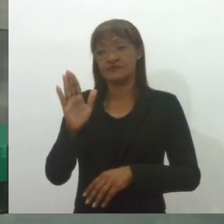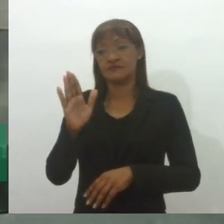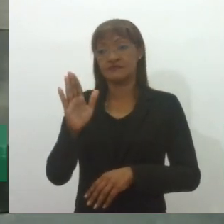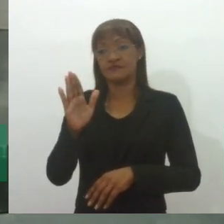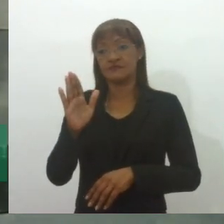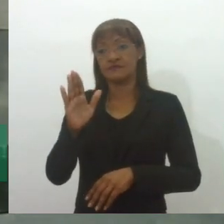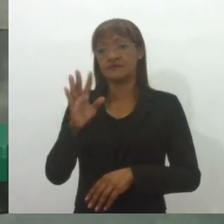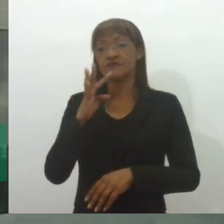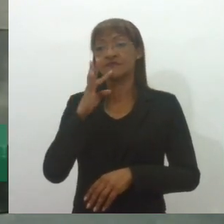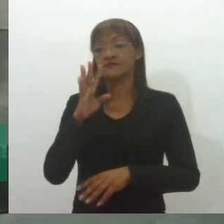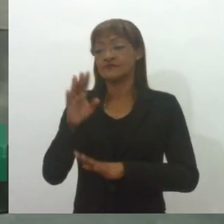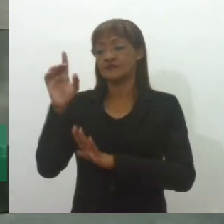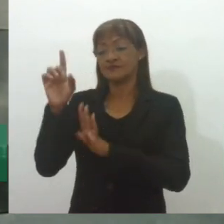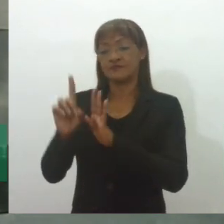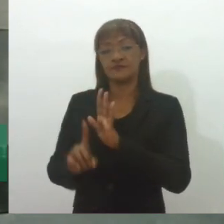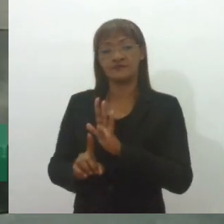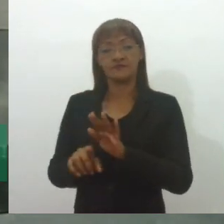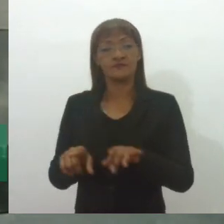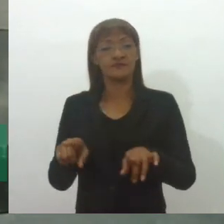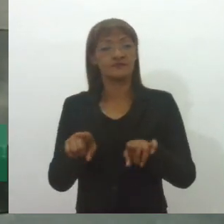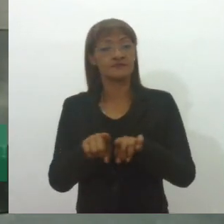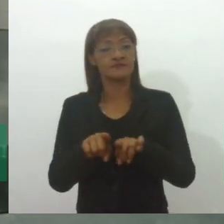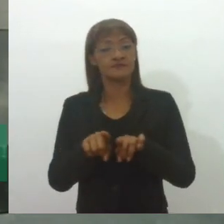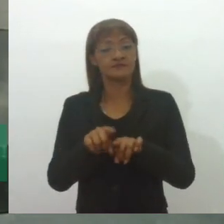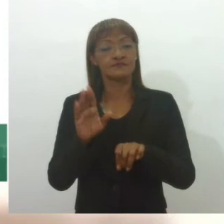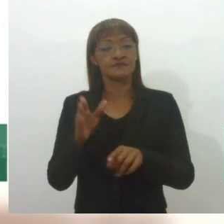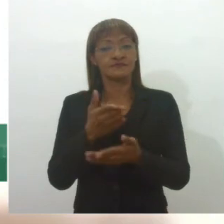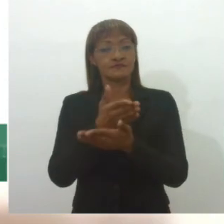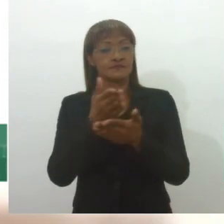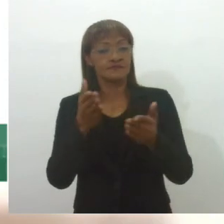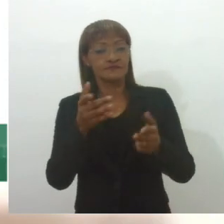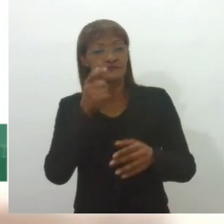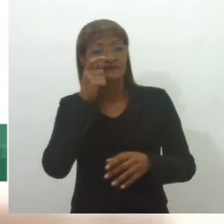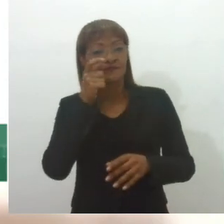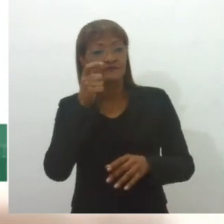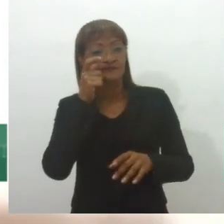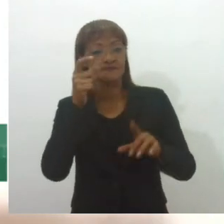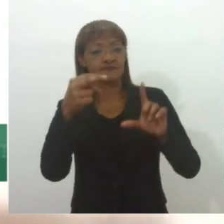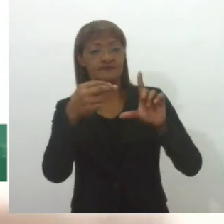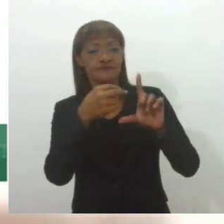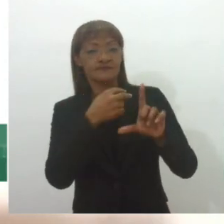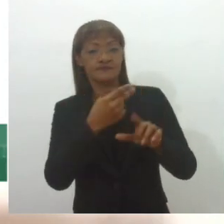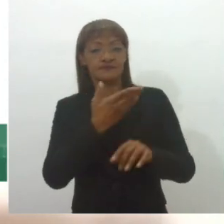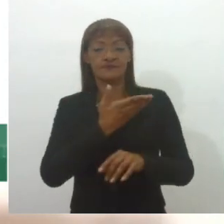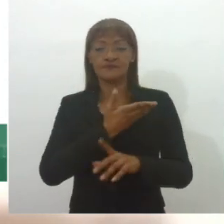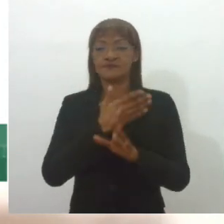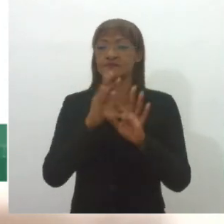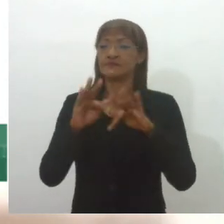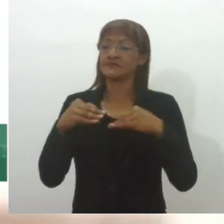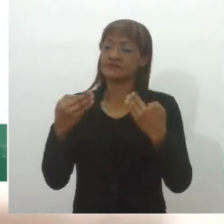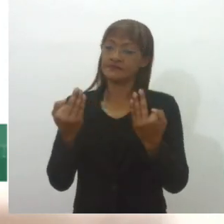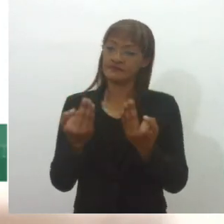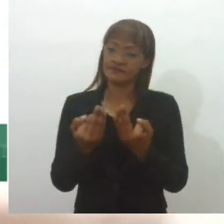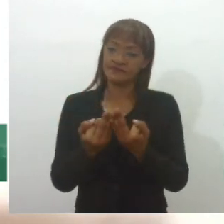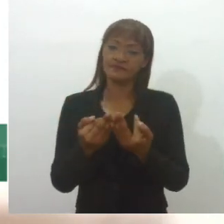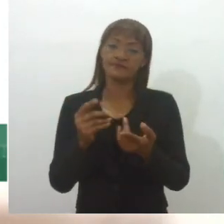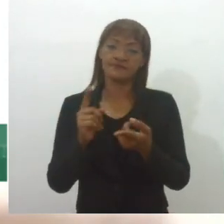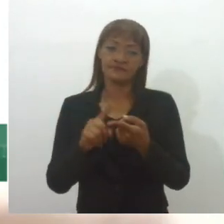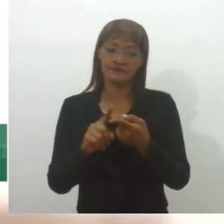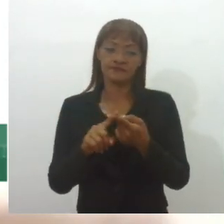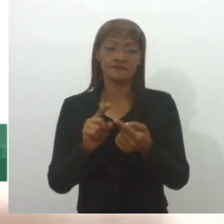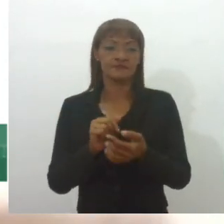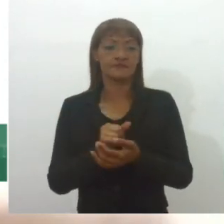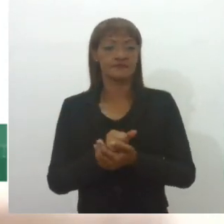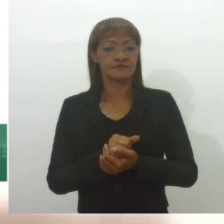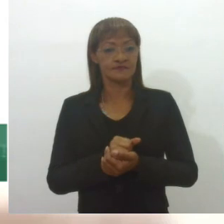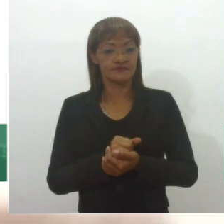também queria agradecer, né, aos telespectadores, a todos os meus amigos, familiares e todos que me acompanham e me